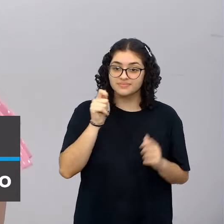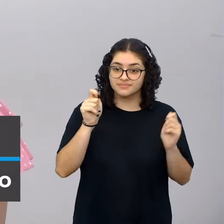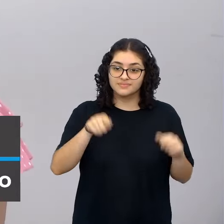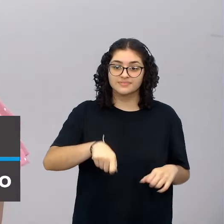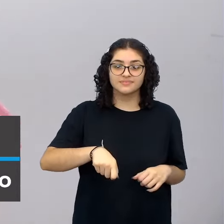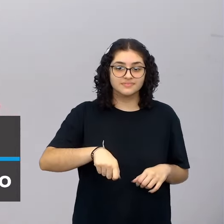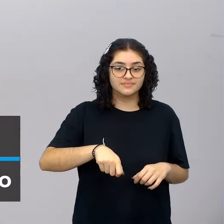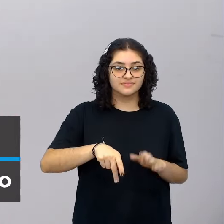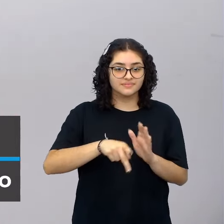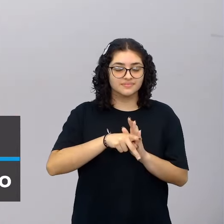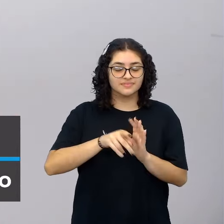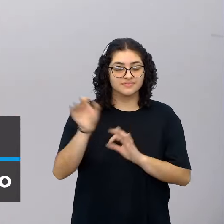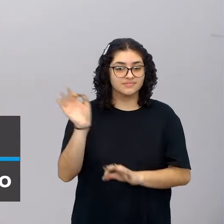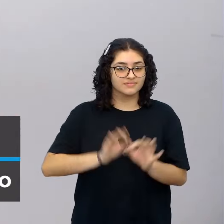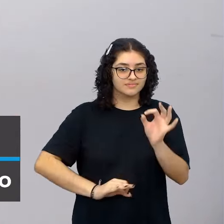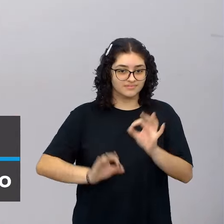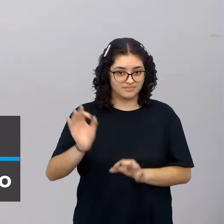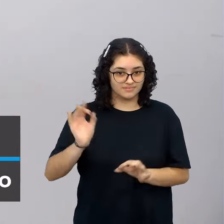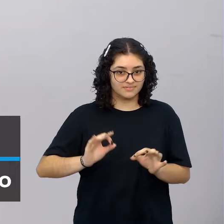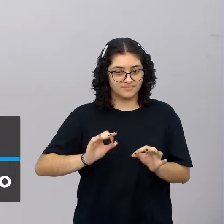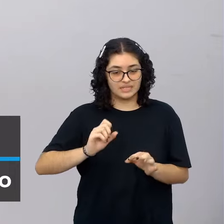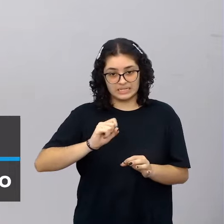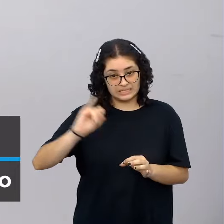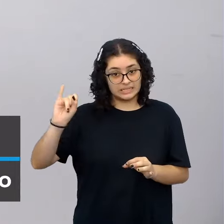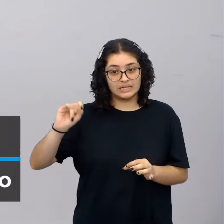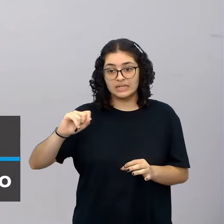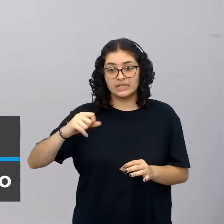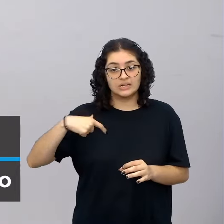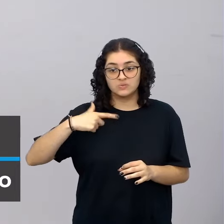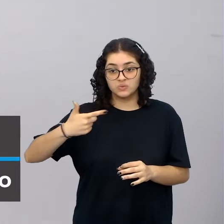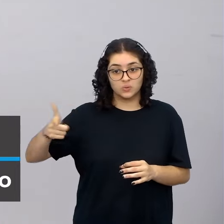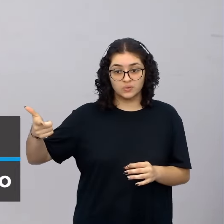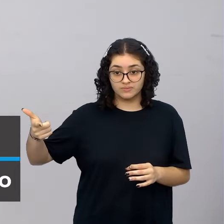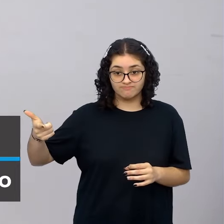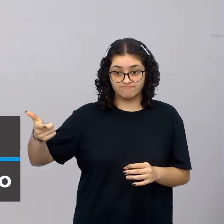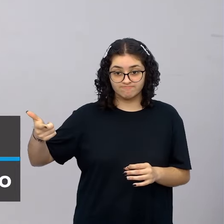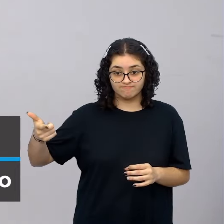da telinha, fazer alguma coisa. Se eu não tenho este movimento,